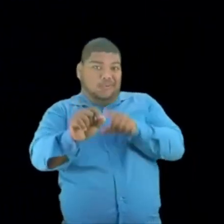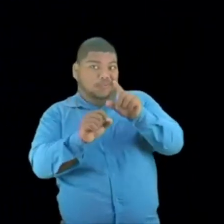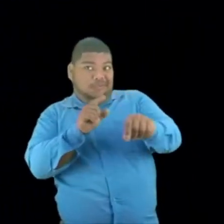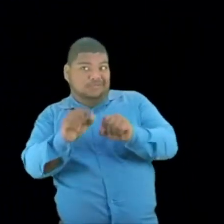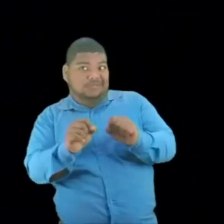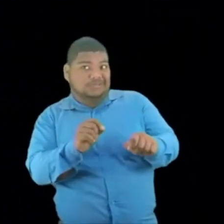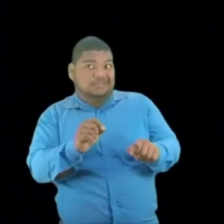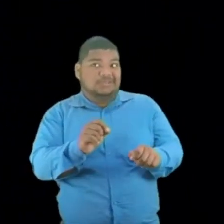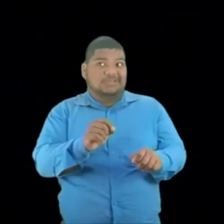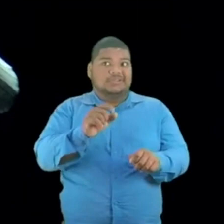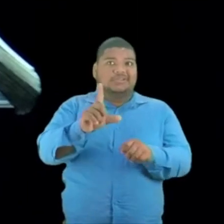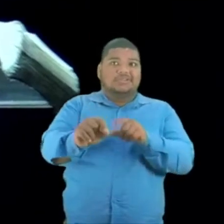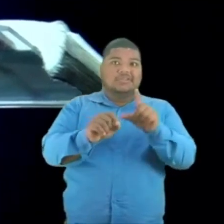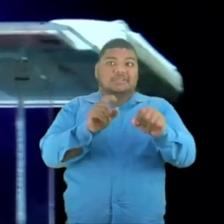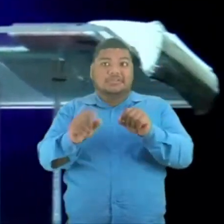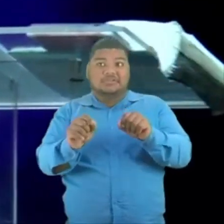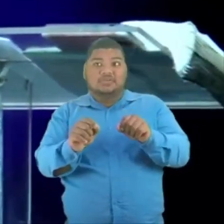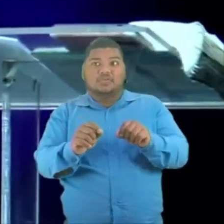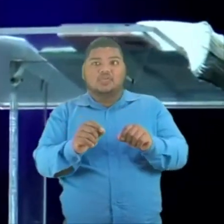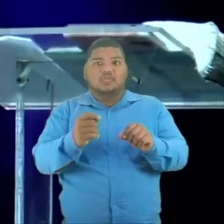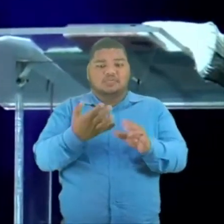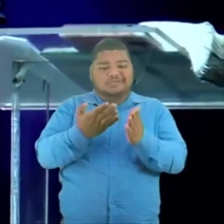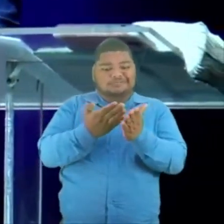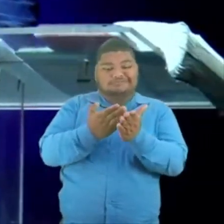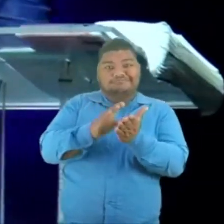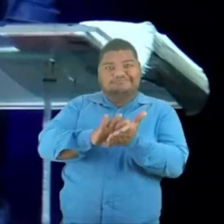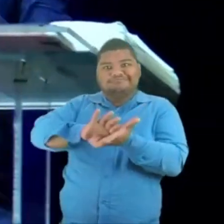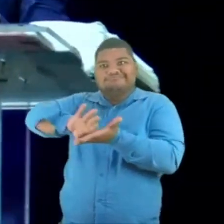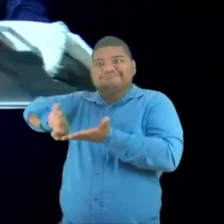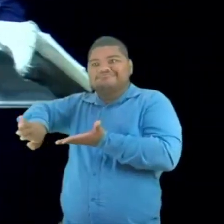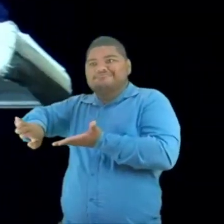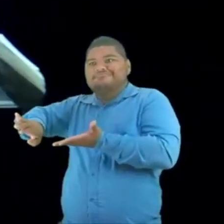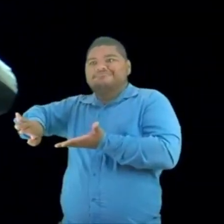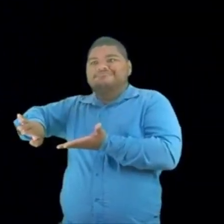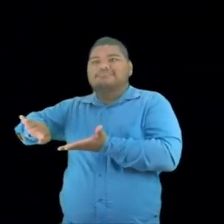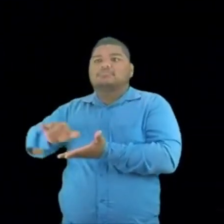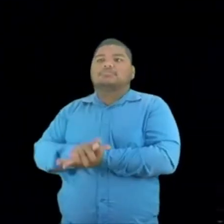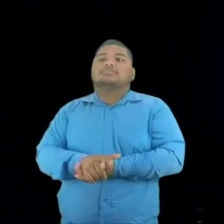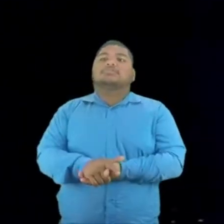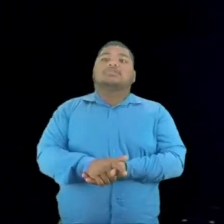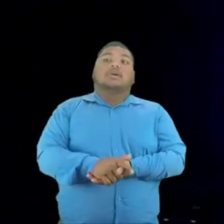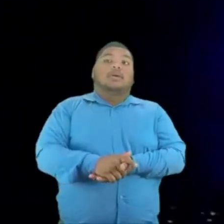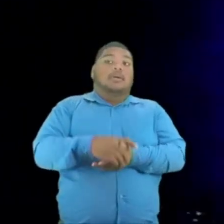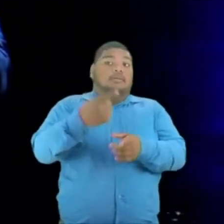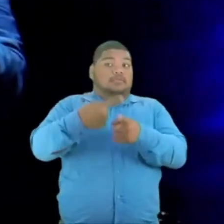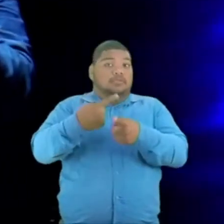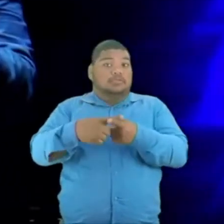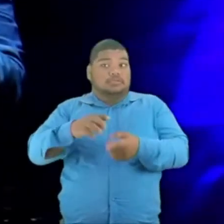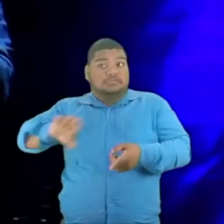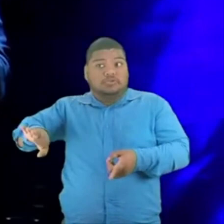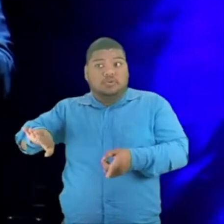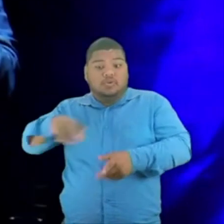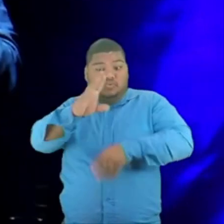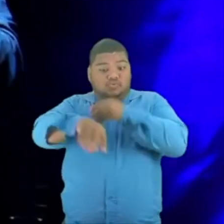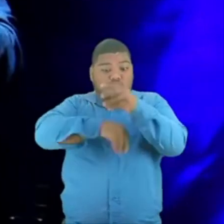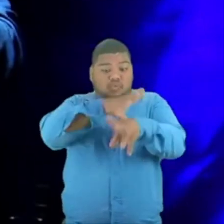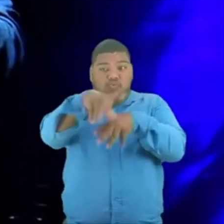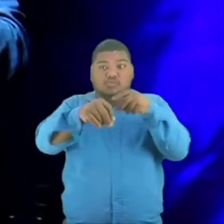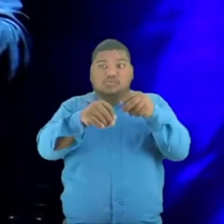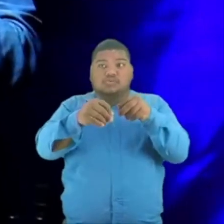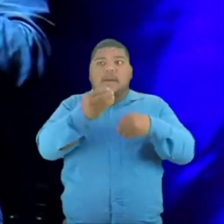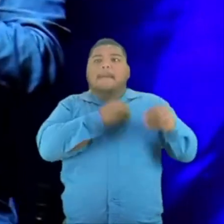Eles escolheram estar do outro lado. A Bíblia diz, Romanos 3, verso 23, por conta disso, todos pecaram